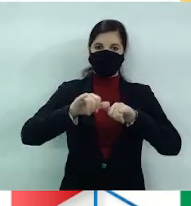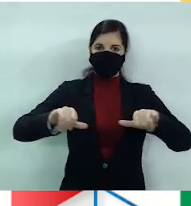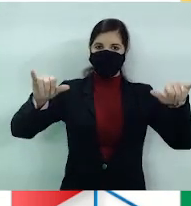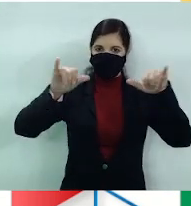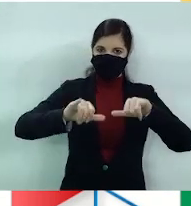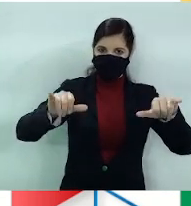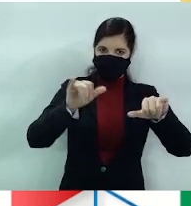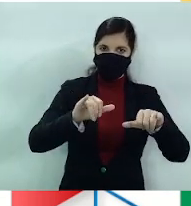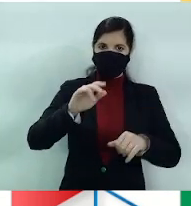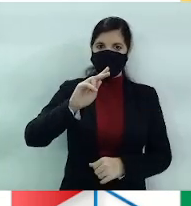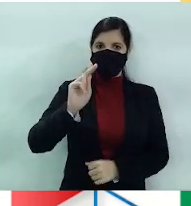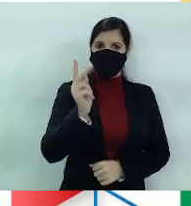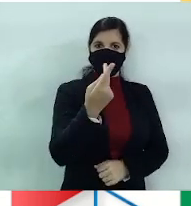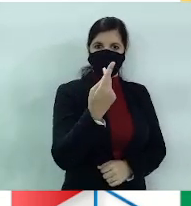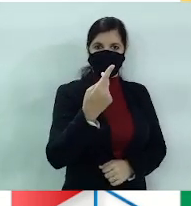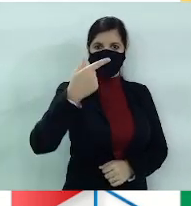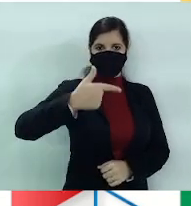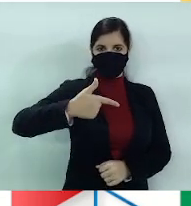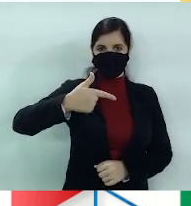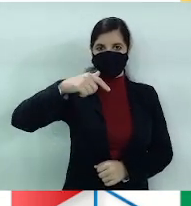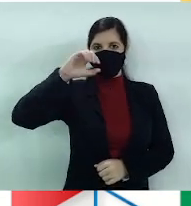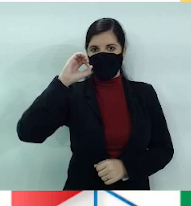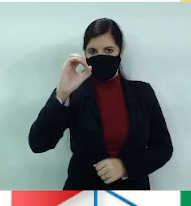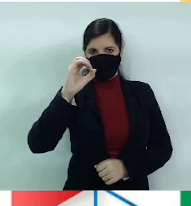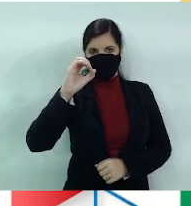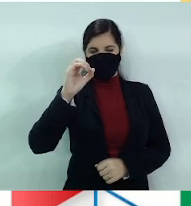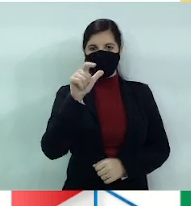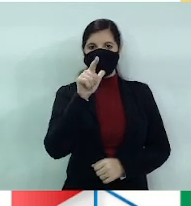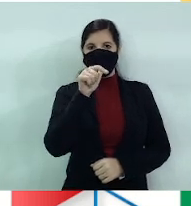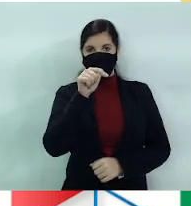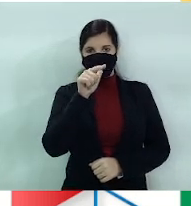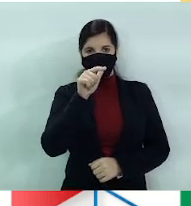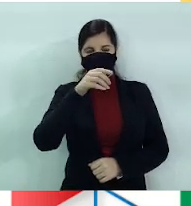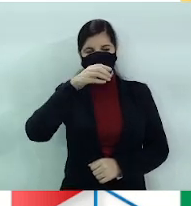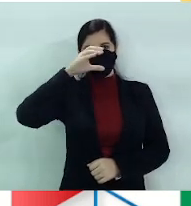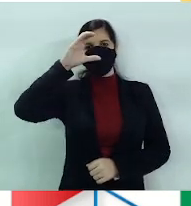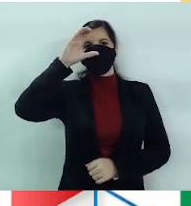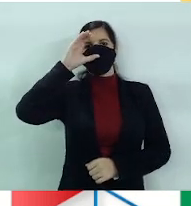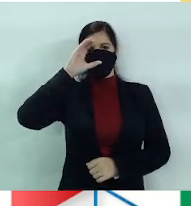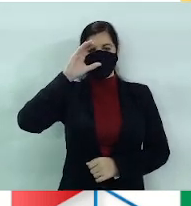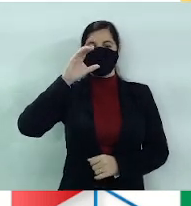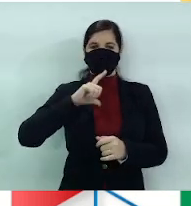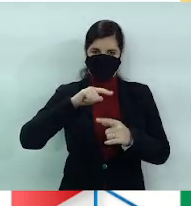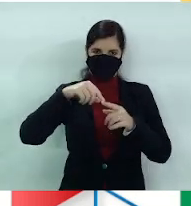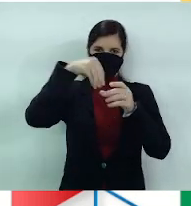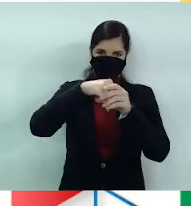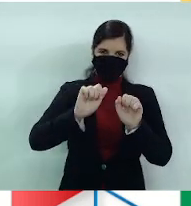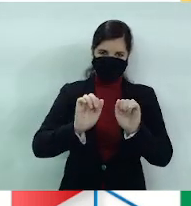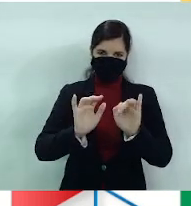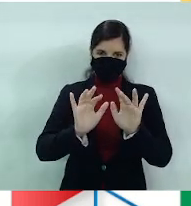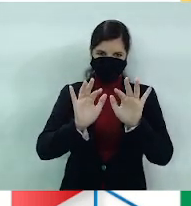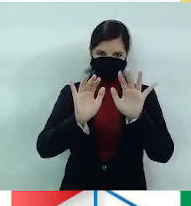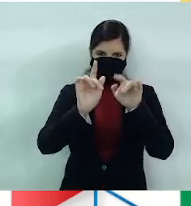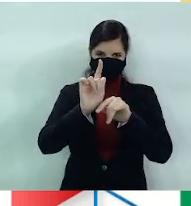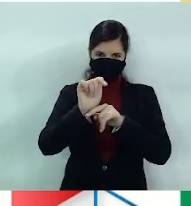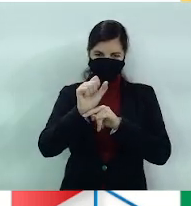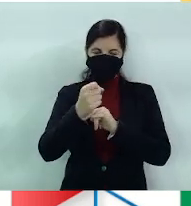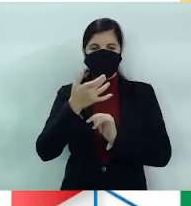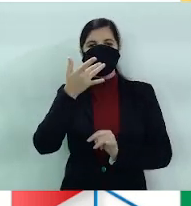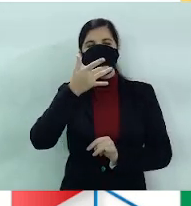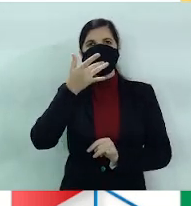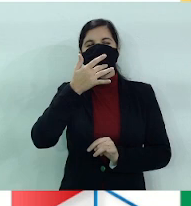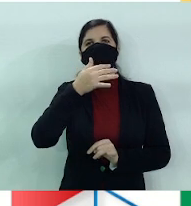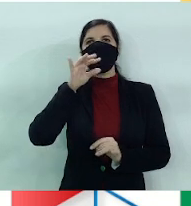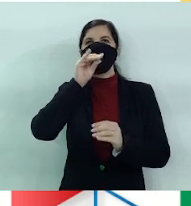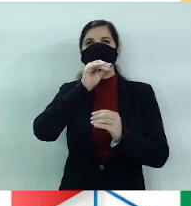propaganda da H2O, certo? Que é uma bebida gaseificada, tem um gostinho de limão,